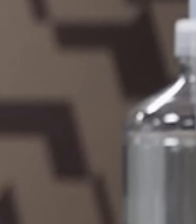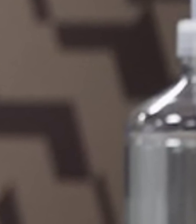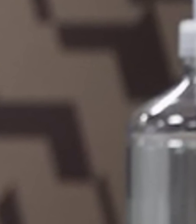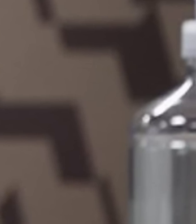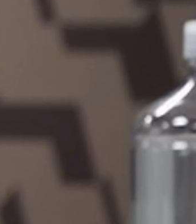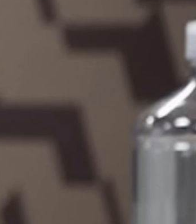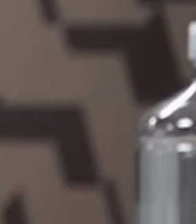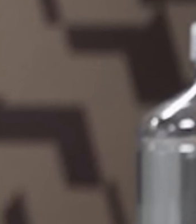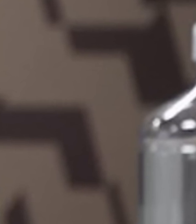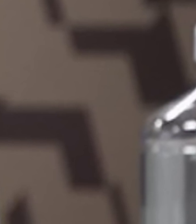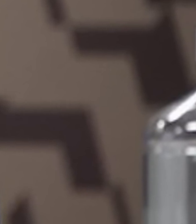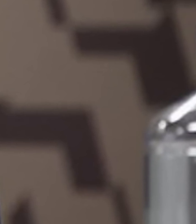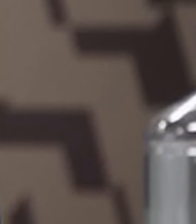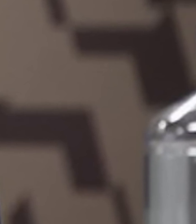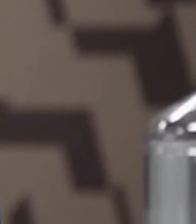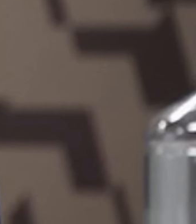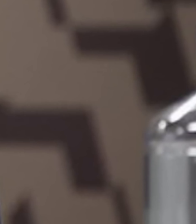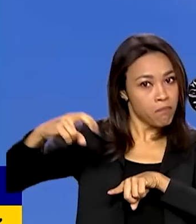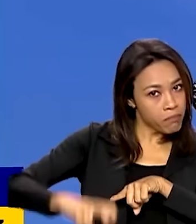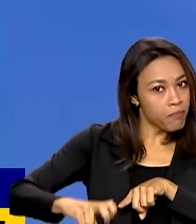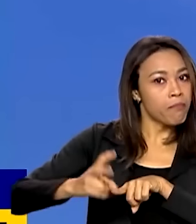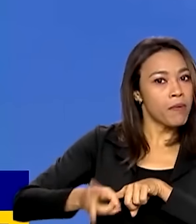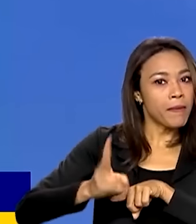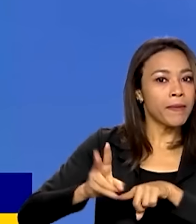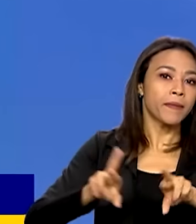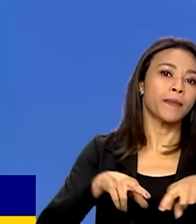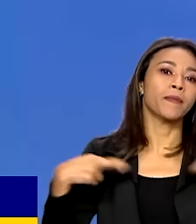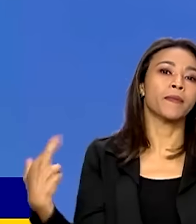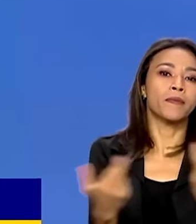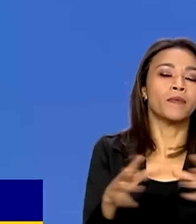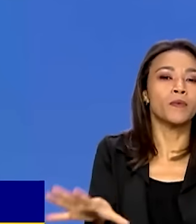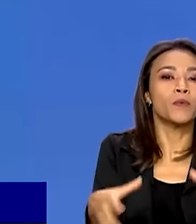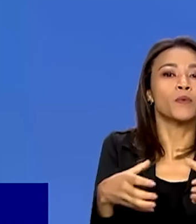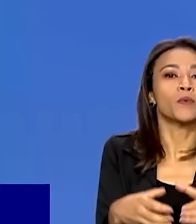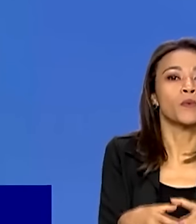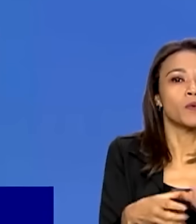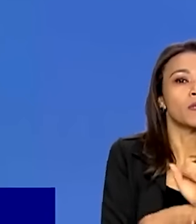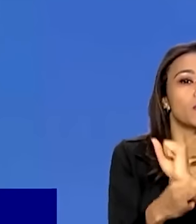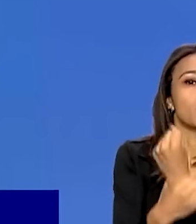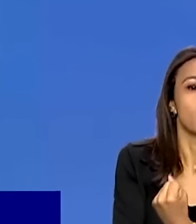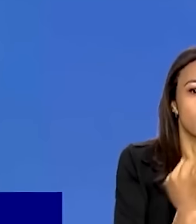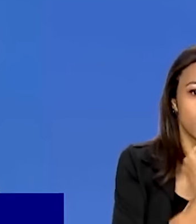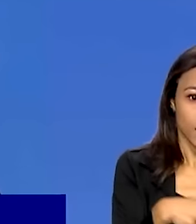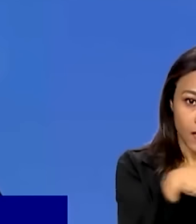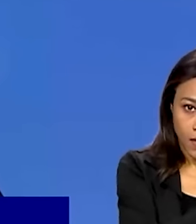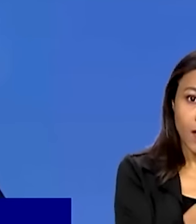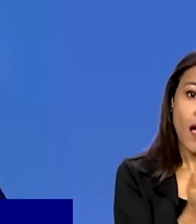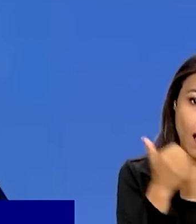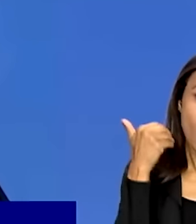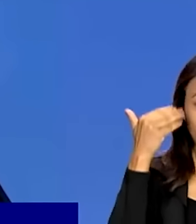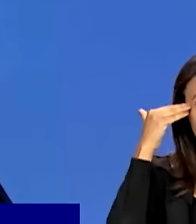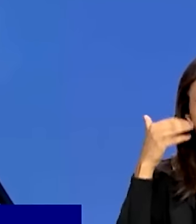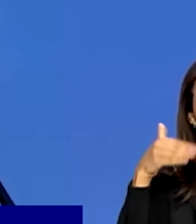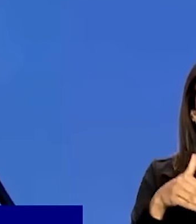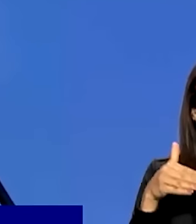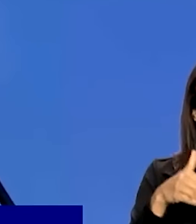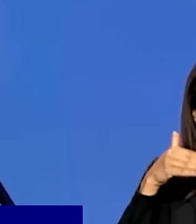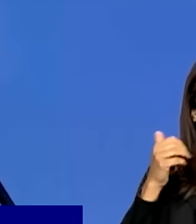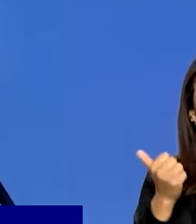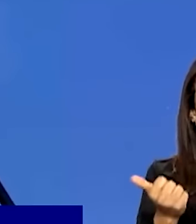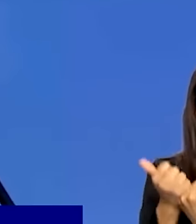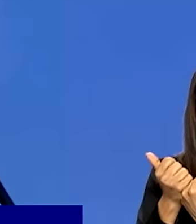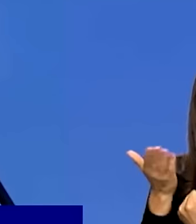que se ocupa da Europa Maria Luisa escorel com a missão de deixar claro o desagravo do Brasil em relação ao